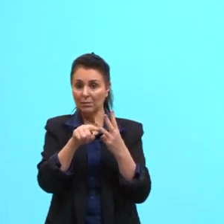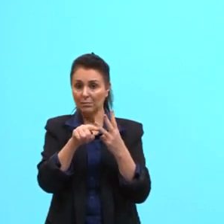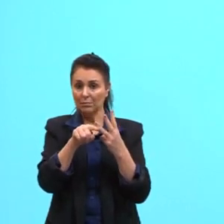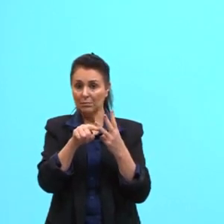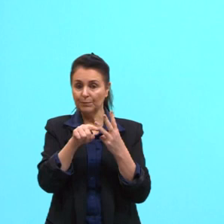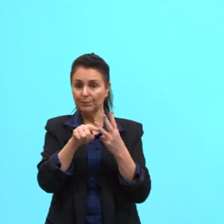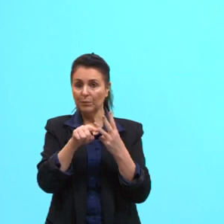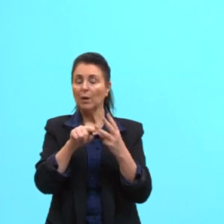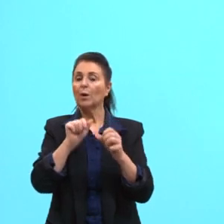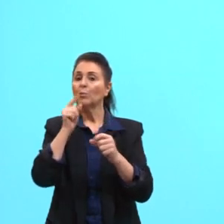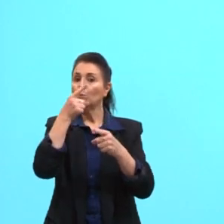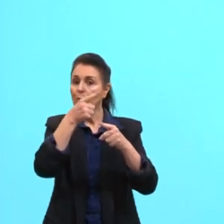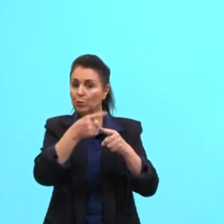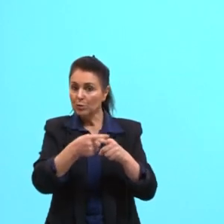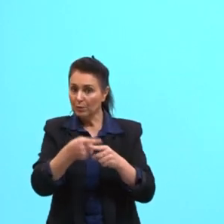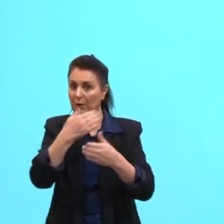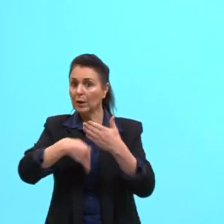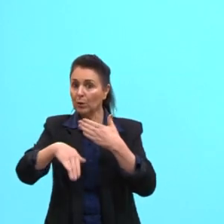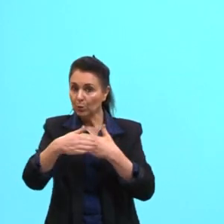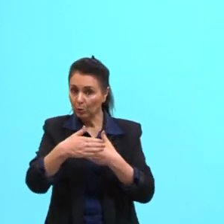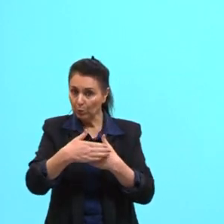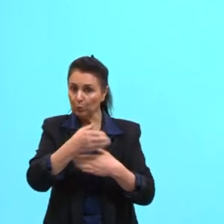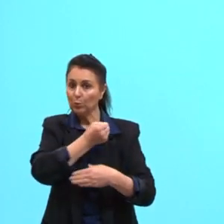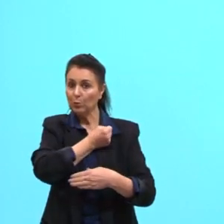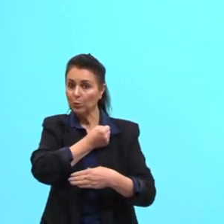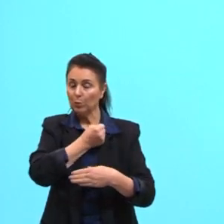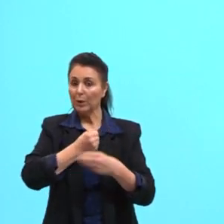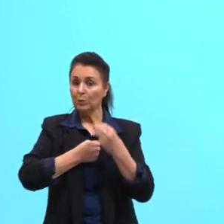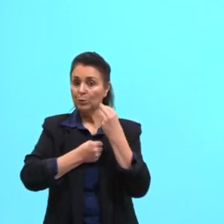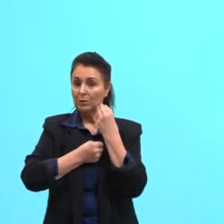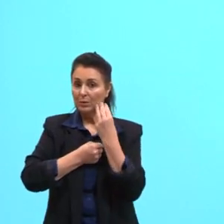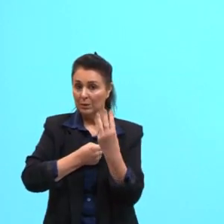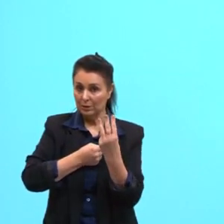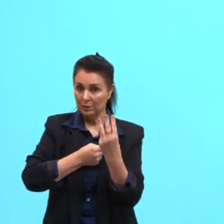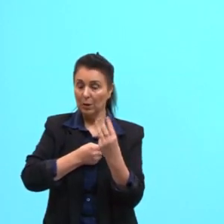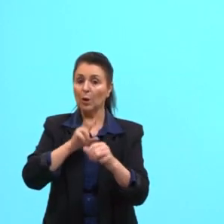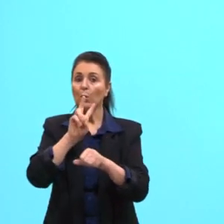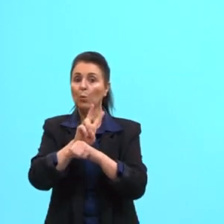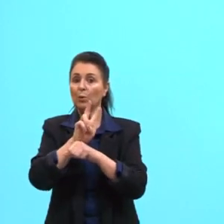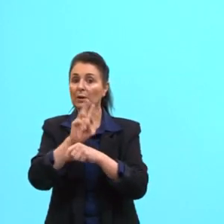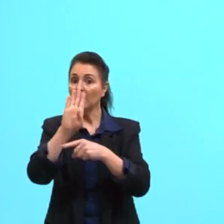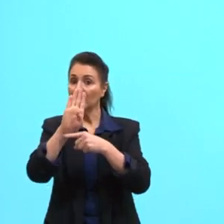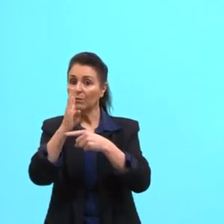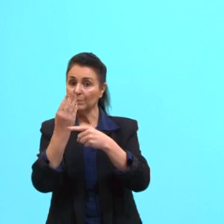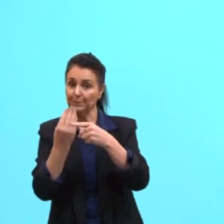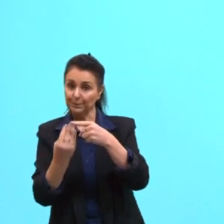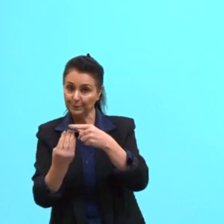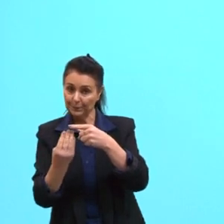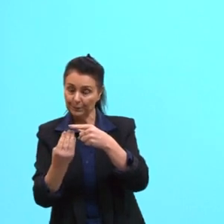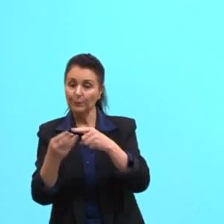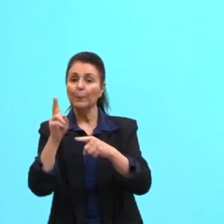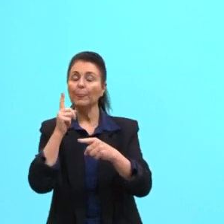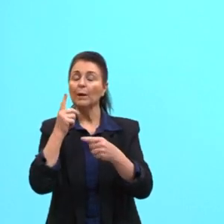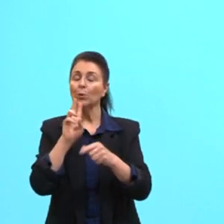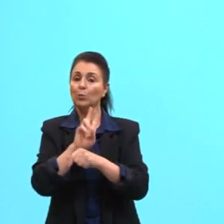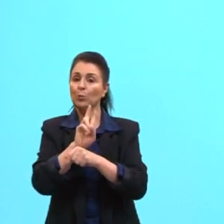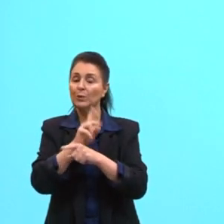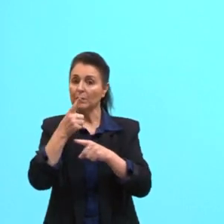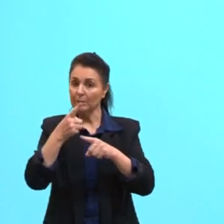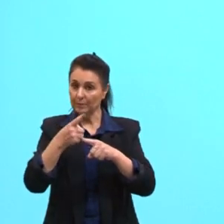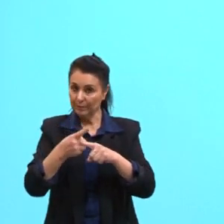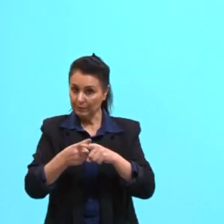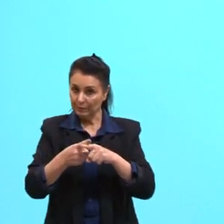não inverter os termos são multiplico tudo por três cuidado que tem uma fração então isso tem que ter cuidado na multiplicação e divisão